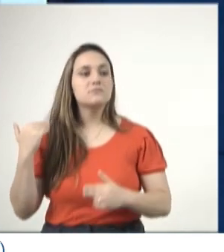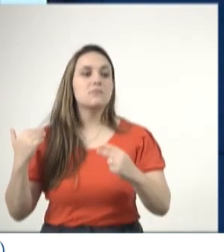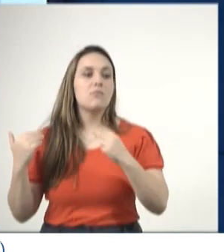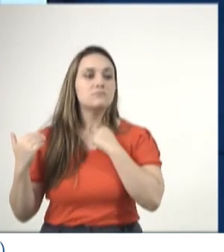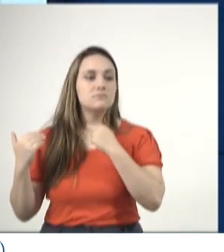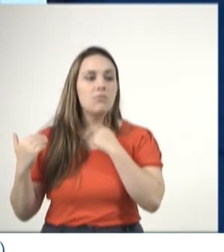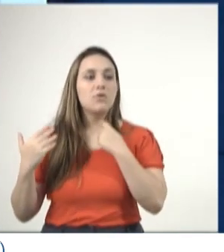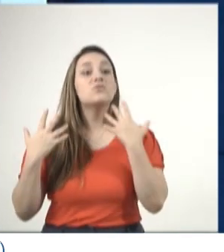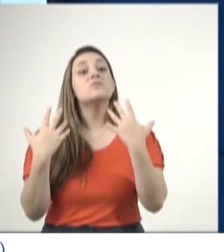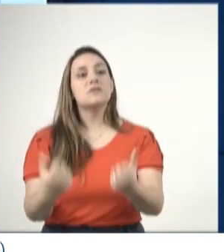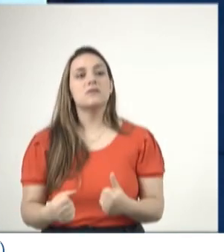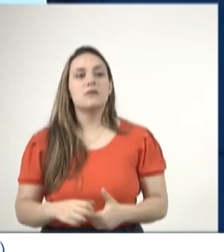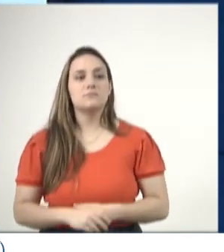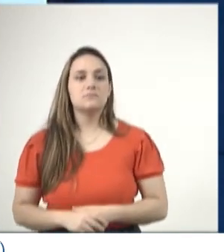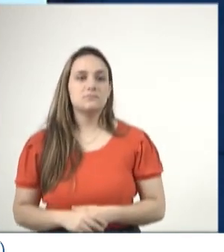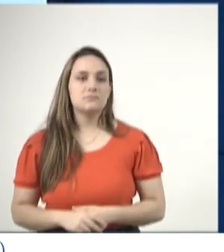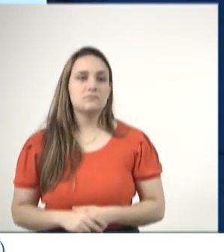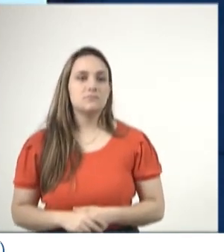ser aceitável.